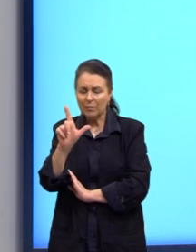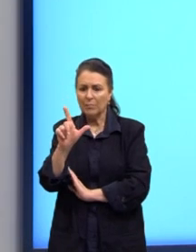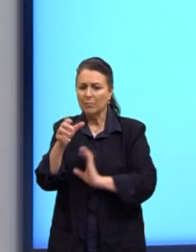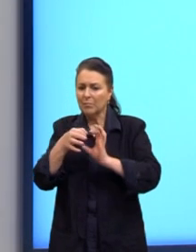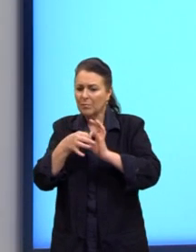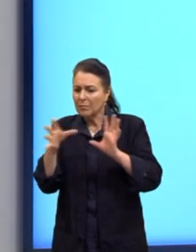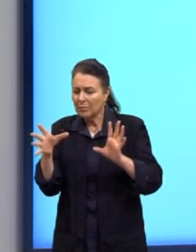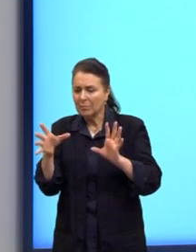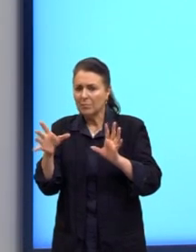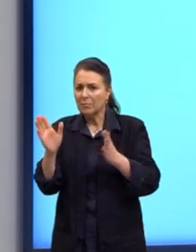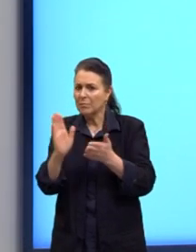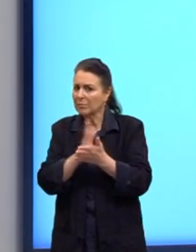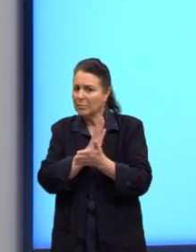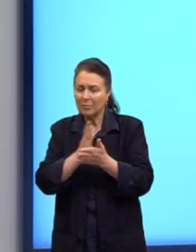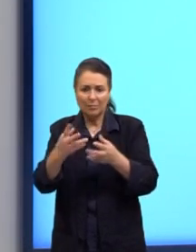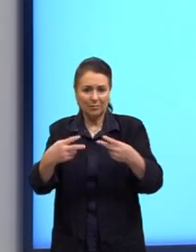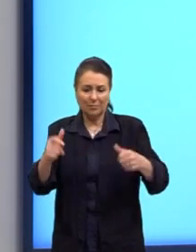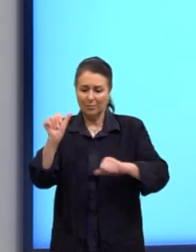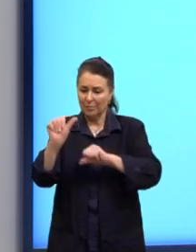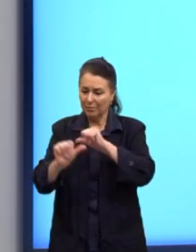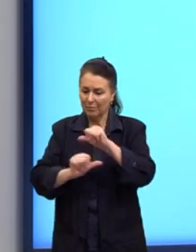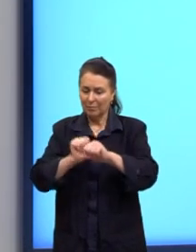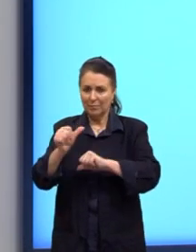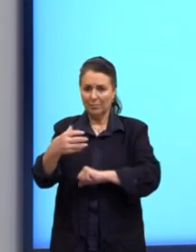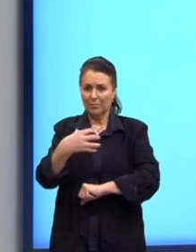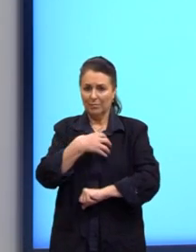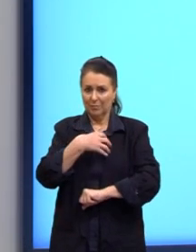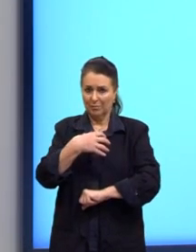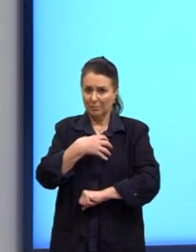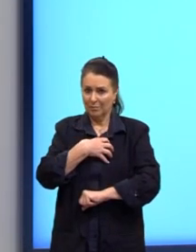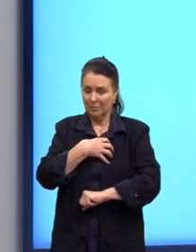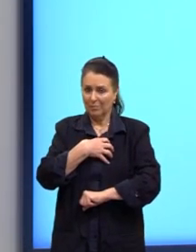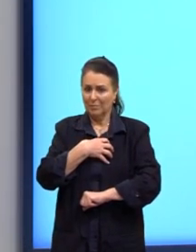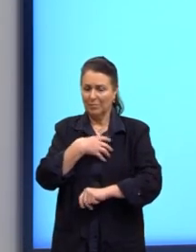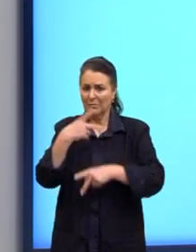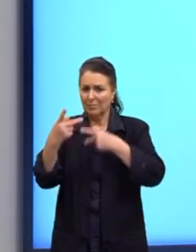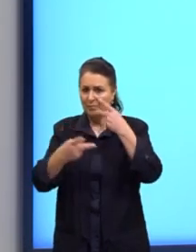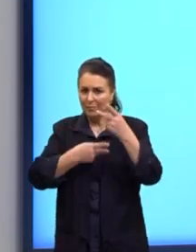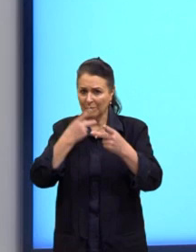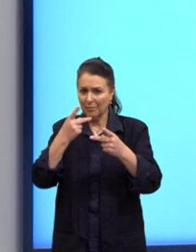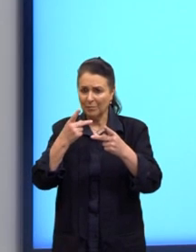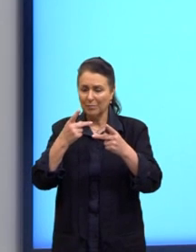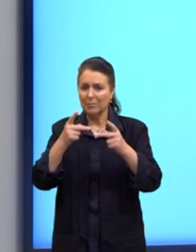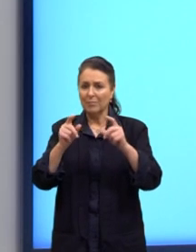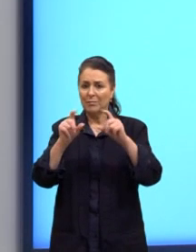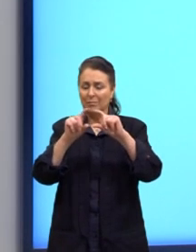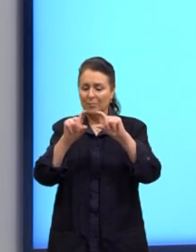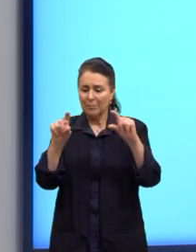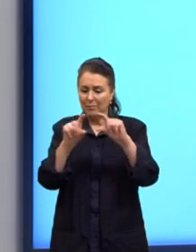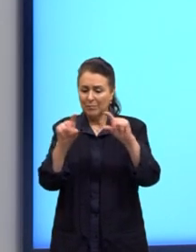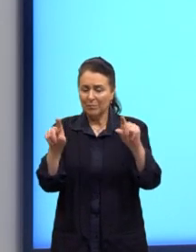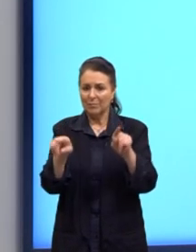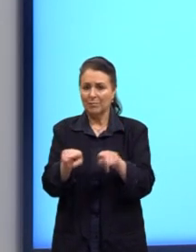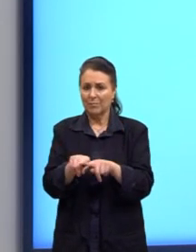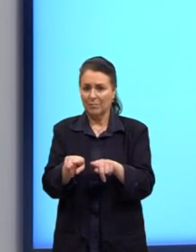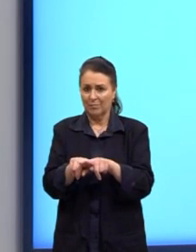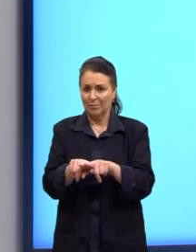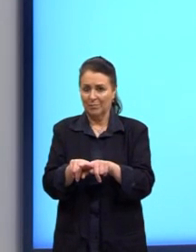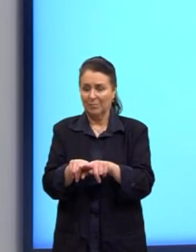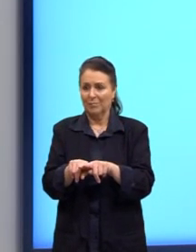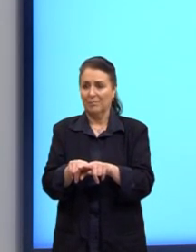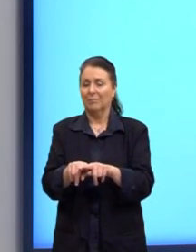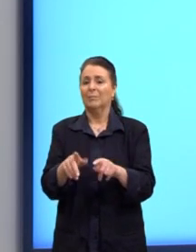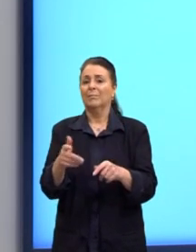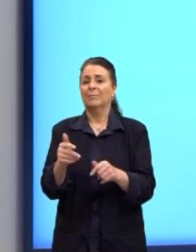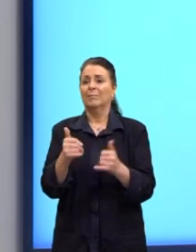livra de alguma coisa muda totalmente o sentido da minha da minha fala da minha oração ali então aqui eu o